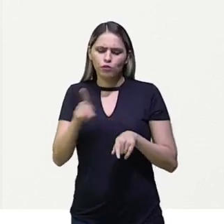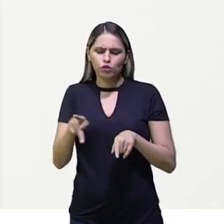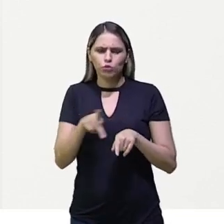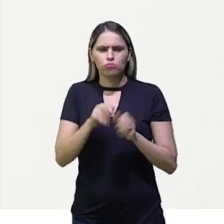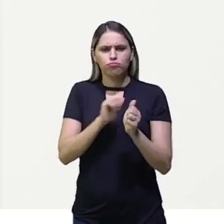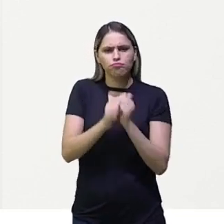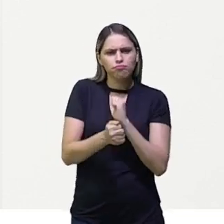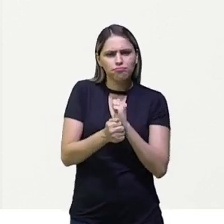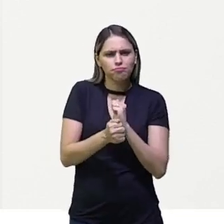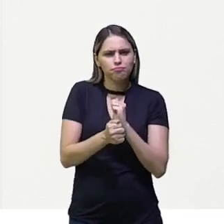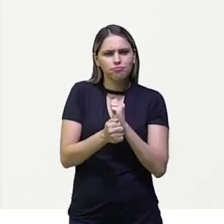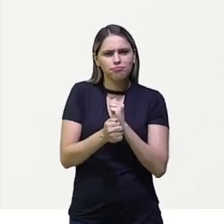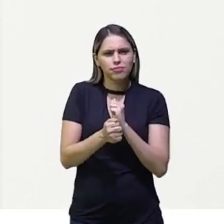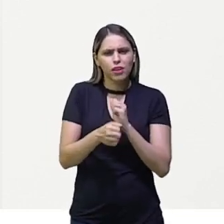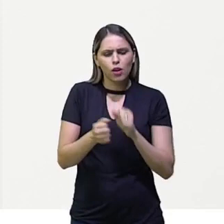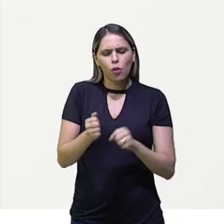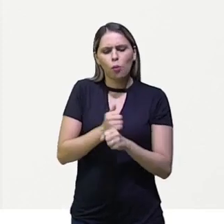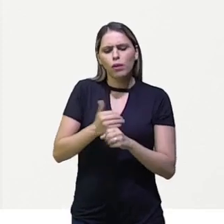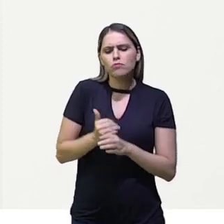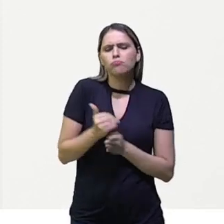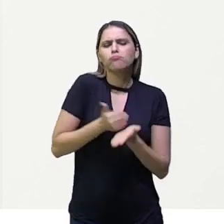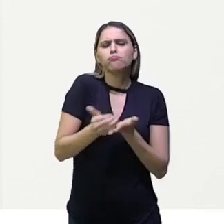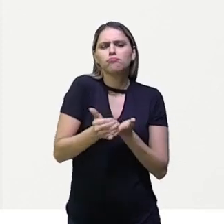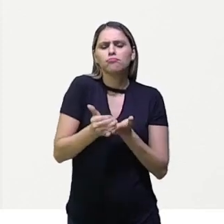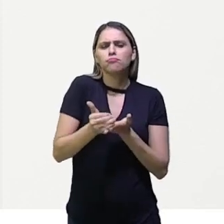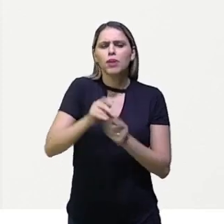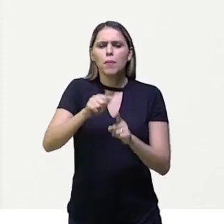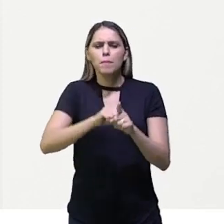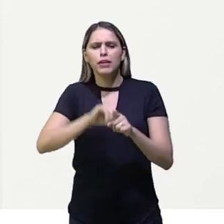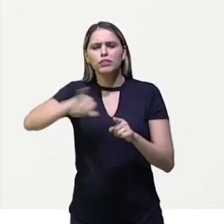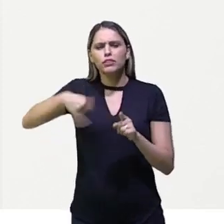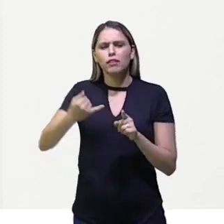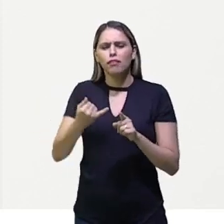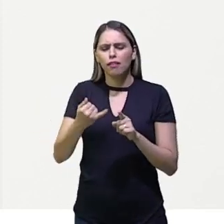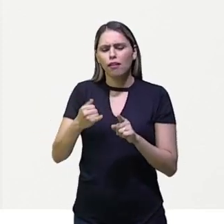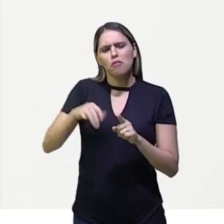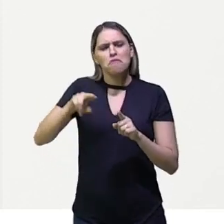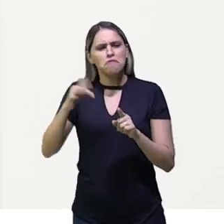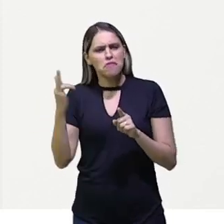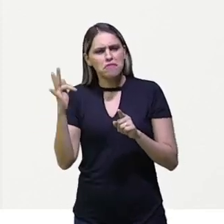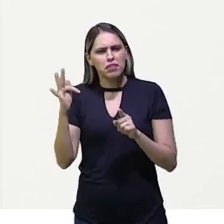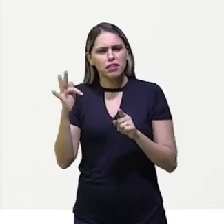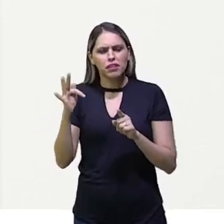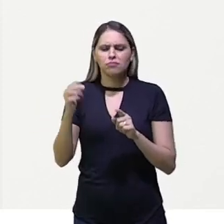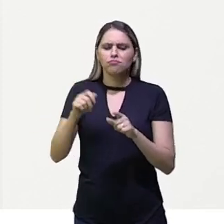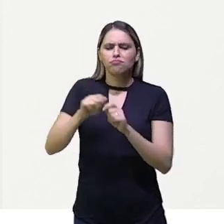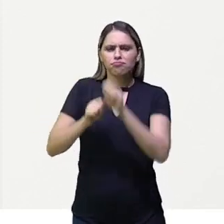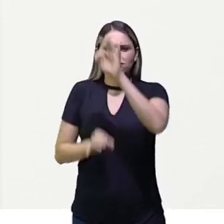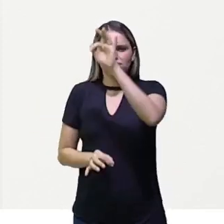no começo do ano e vê no final do ano quanto você cresceu.